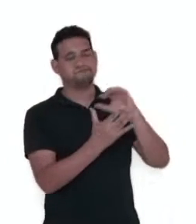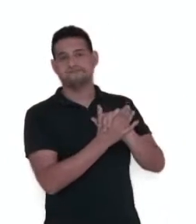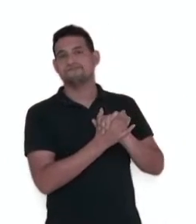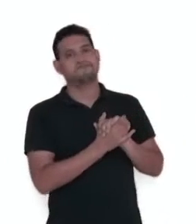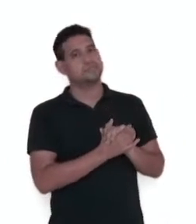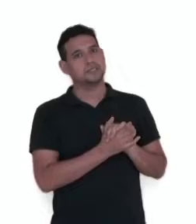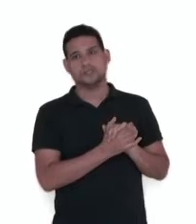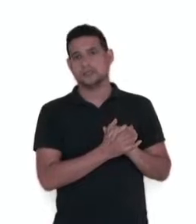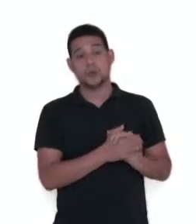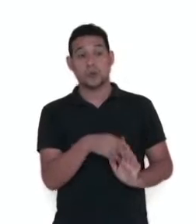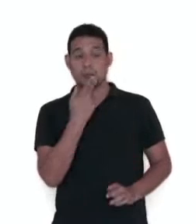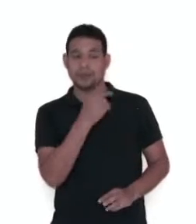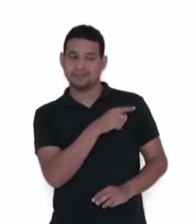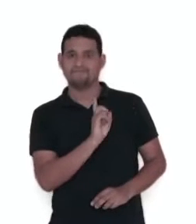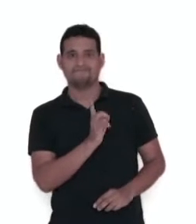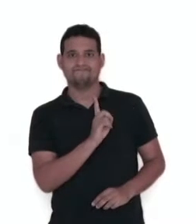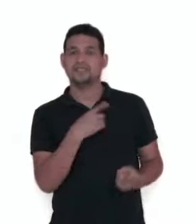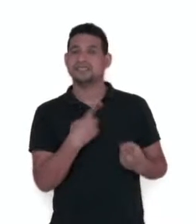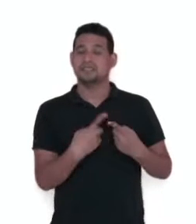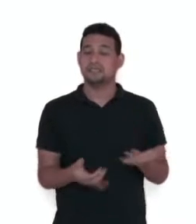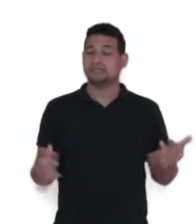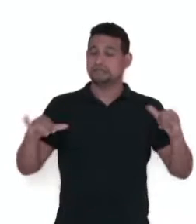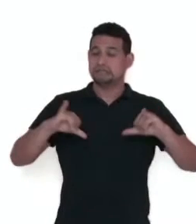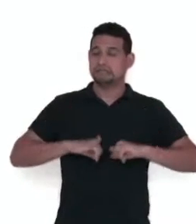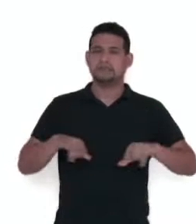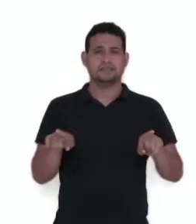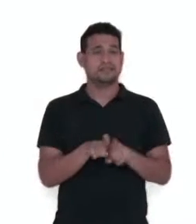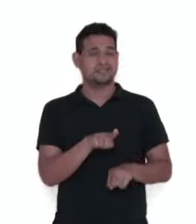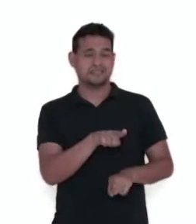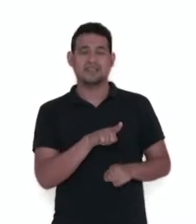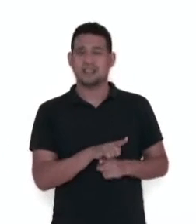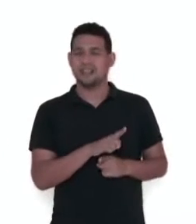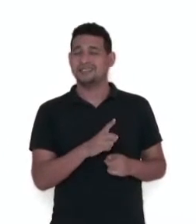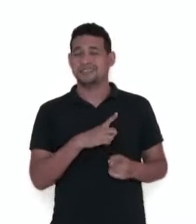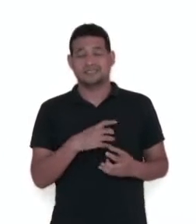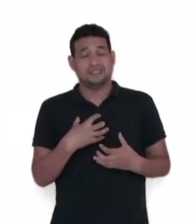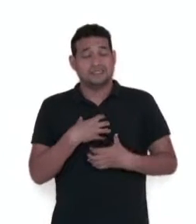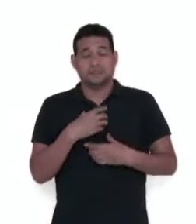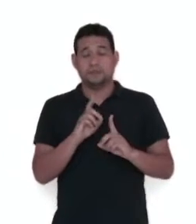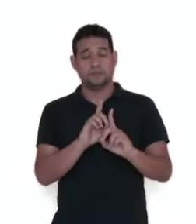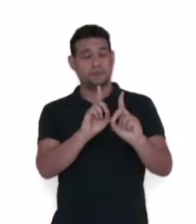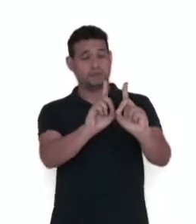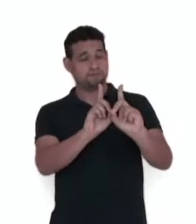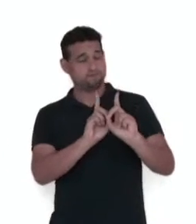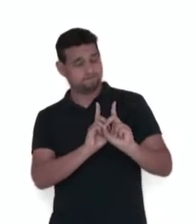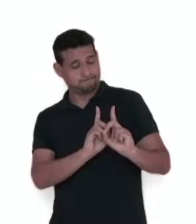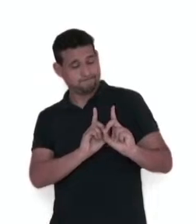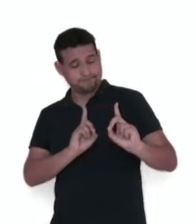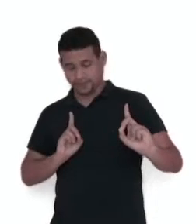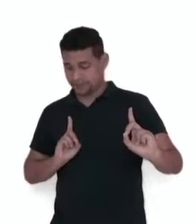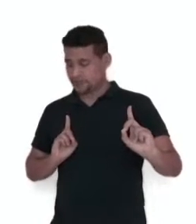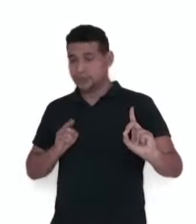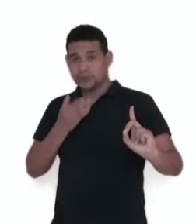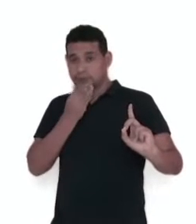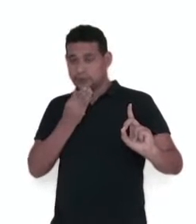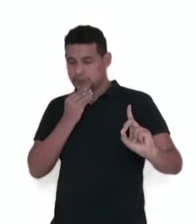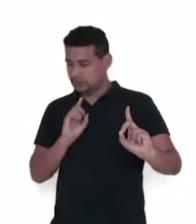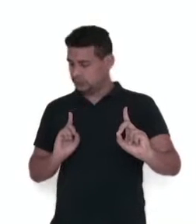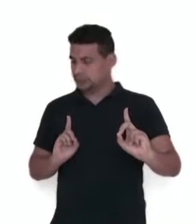mi padre. La violencia con la que la alejaron, afastaron de ese hombre